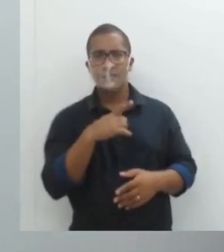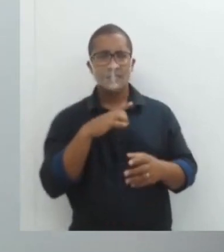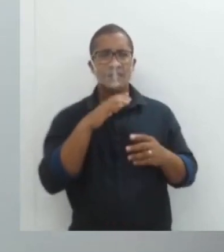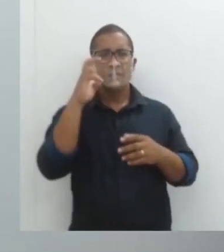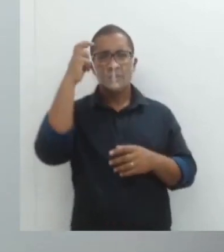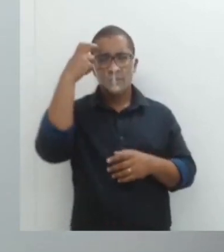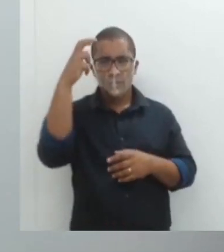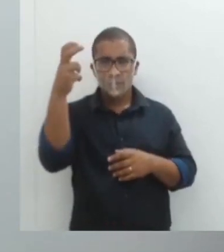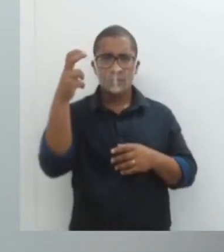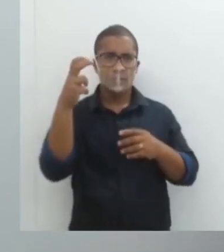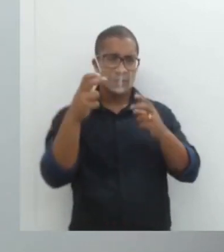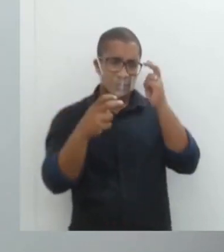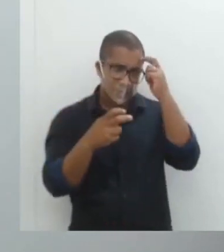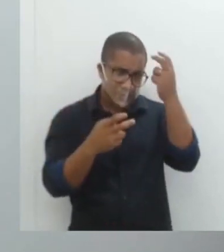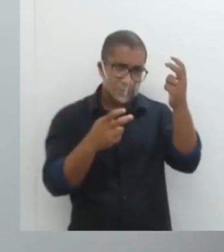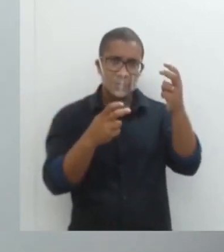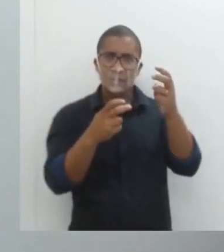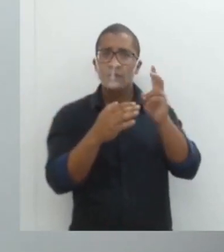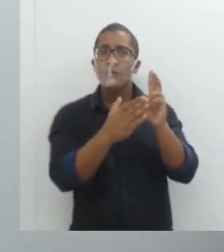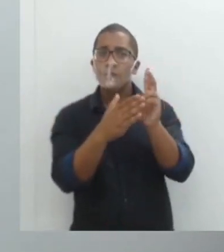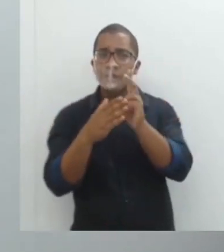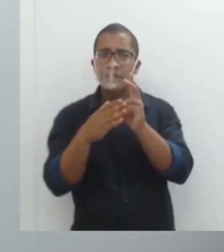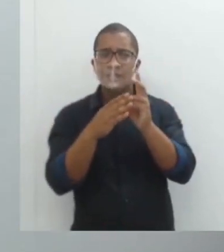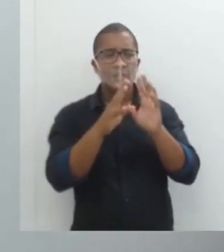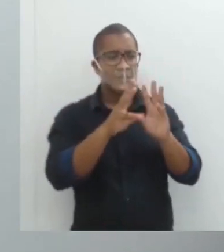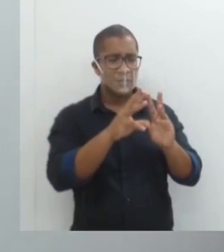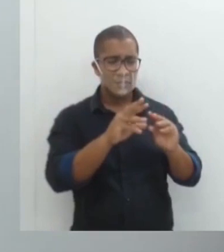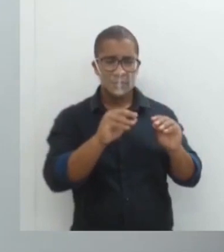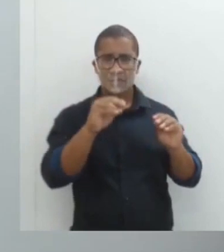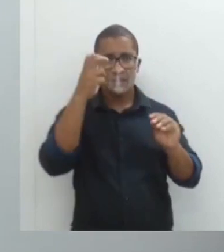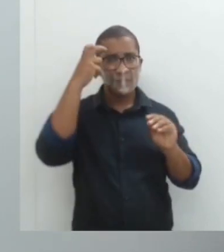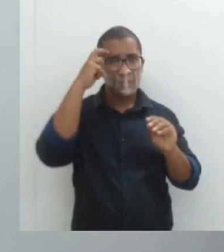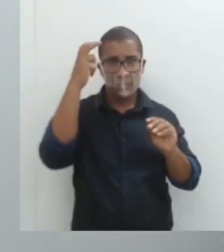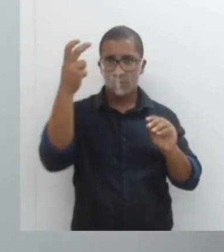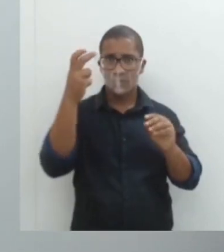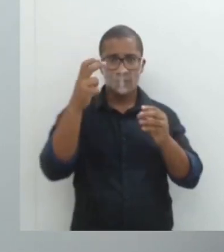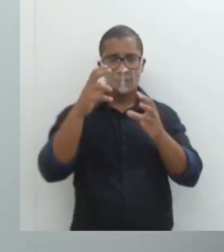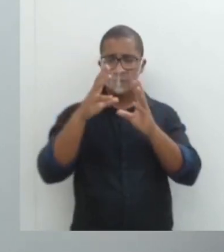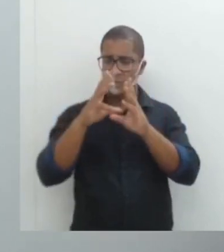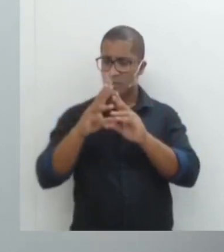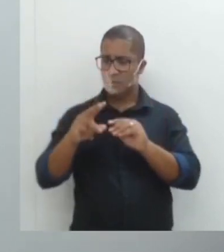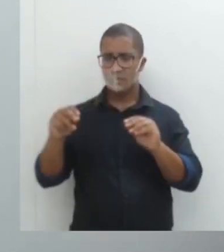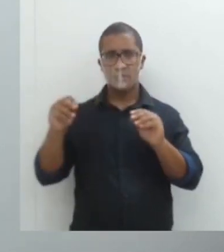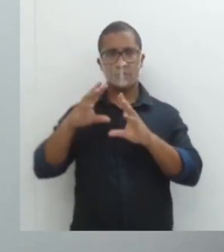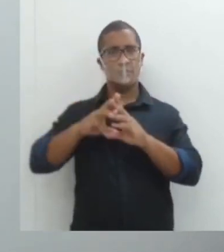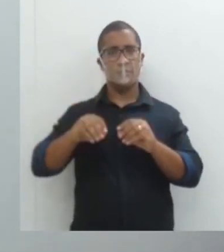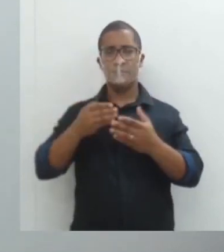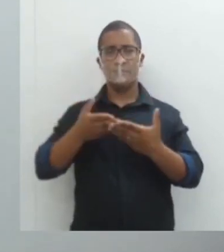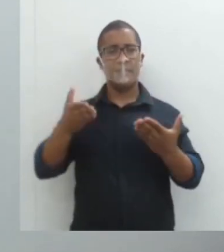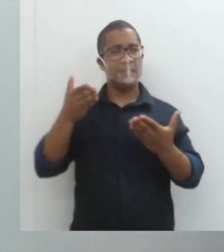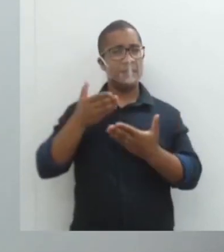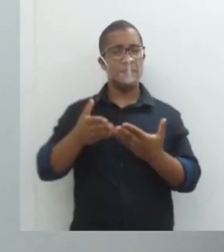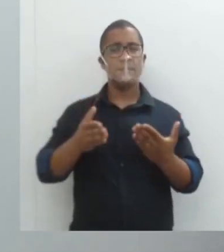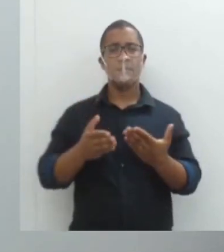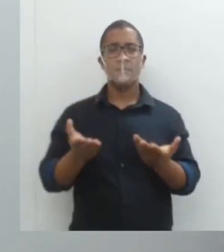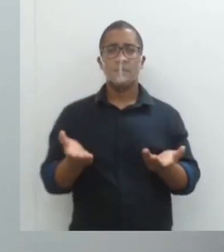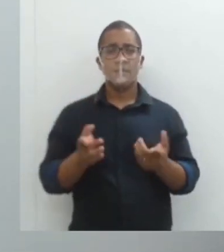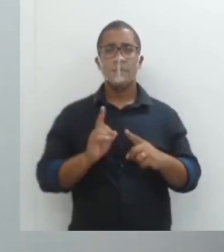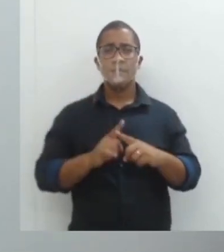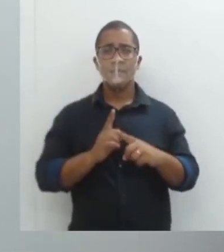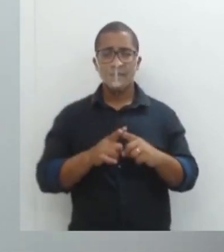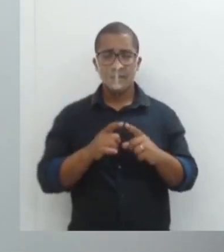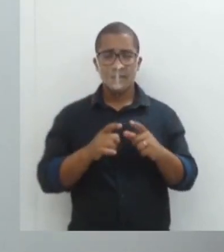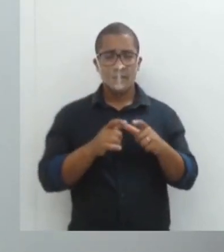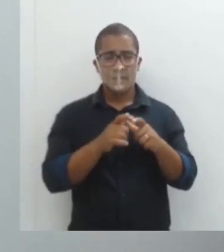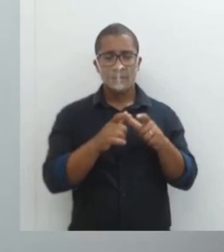culturas indígenas foram se perdendo, né, com o avanço, entre aspas, da civilização, que acabou